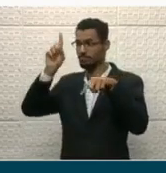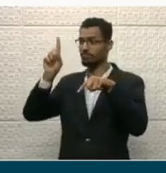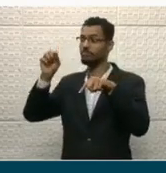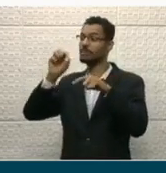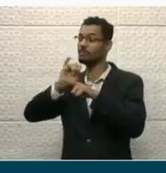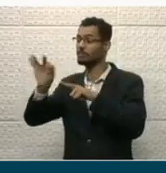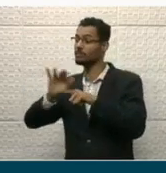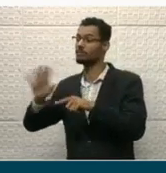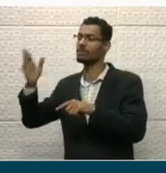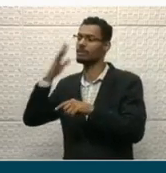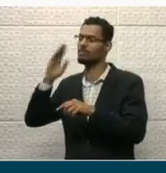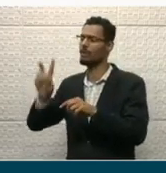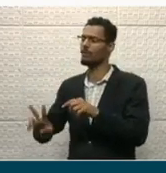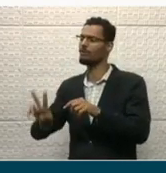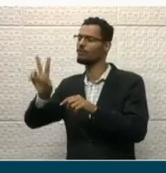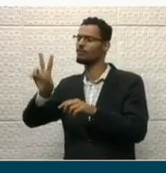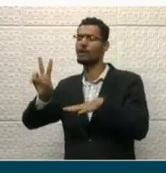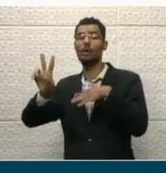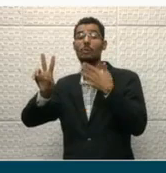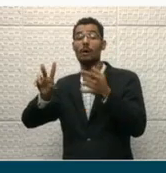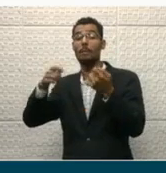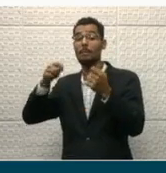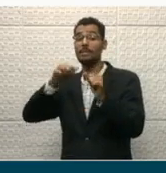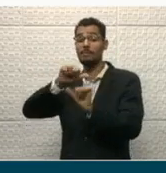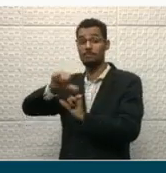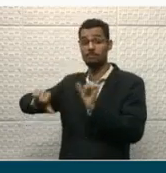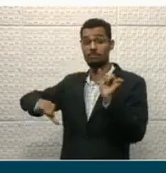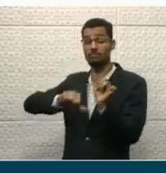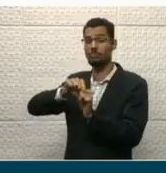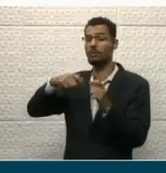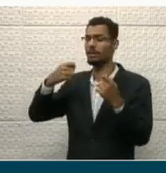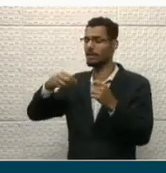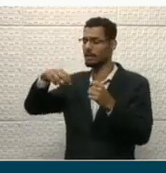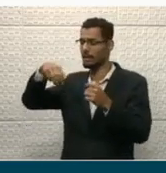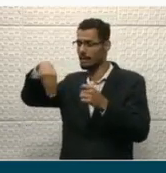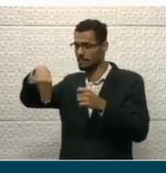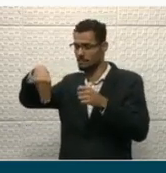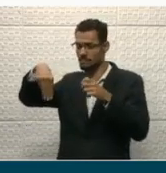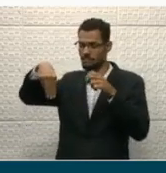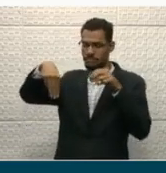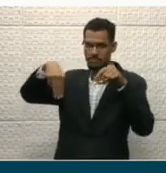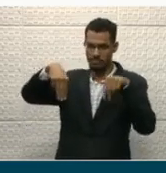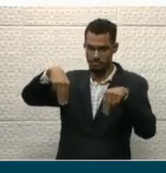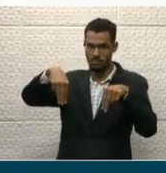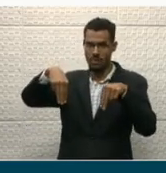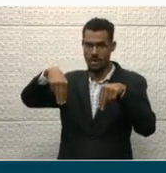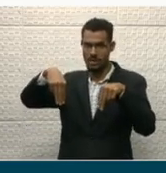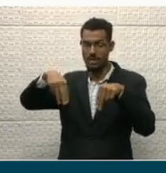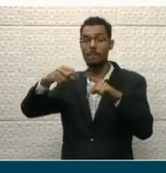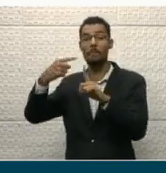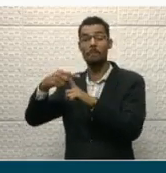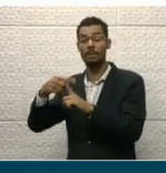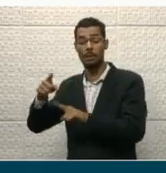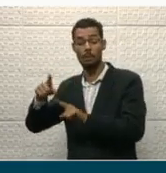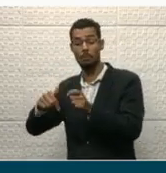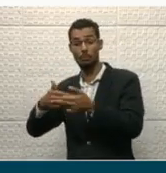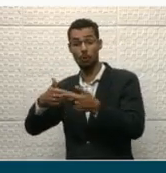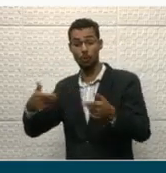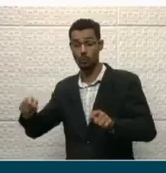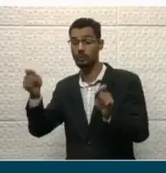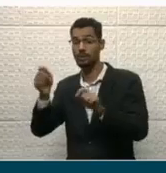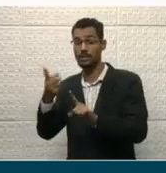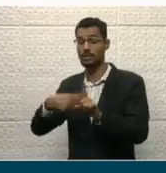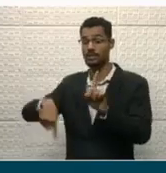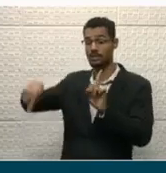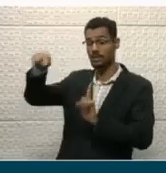Então, esse vetor V, ele precisa ser um vetor com N linhas, para que o produto matricial, no